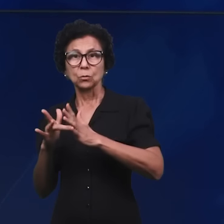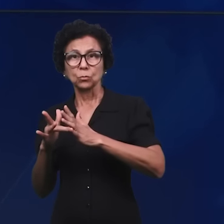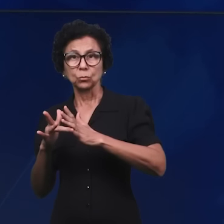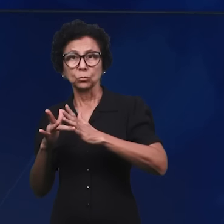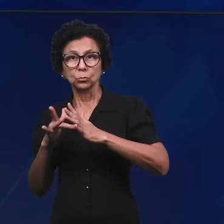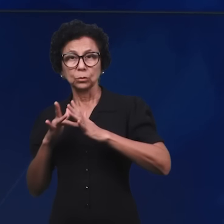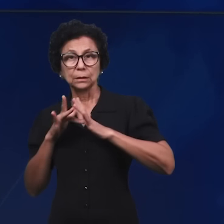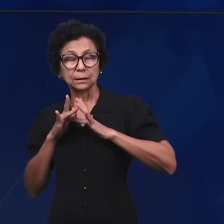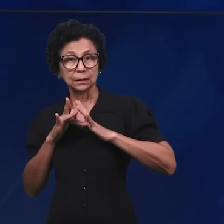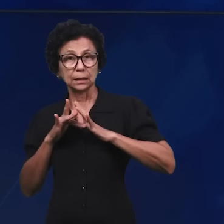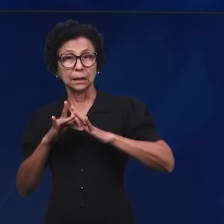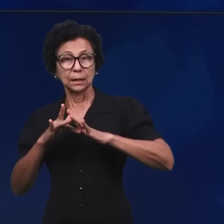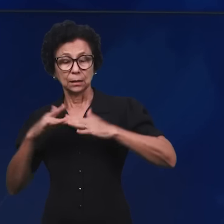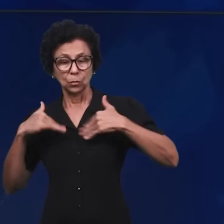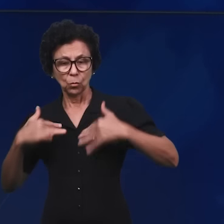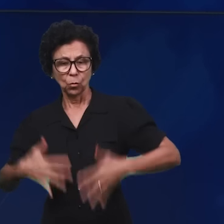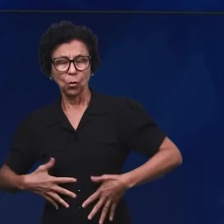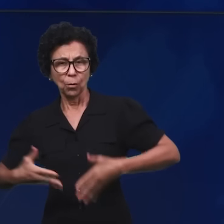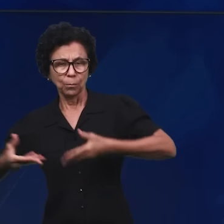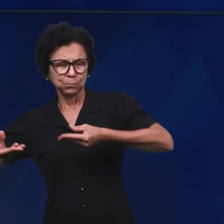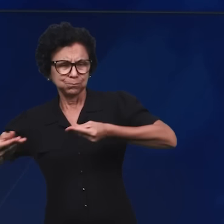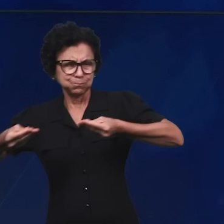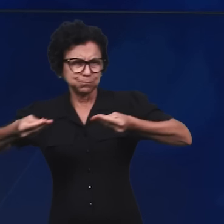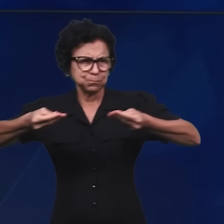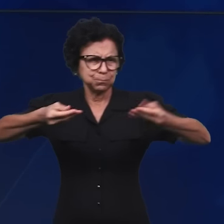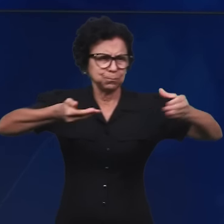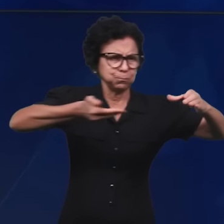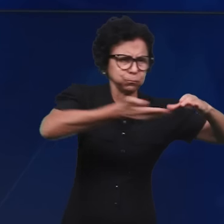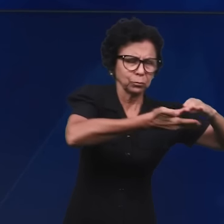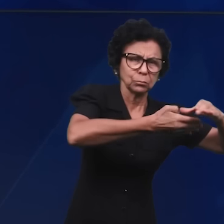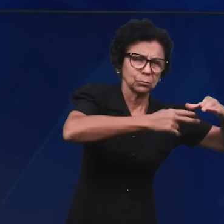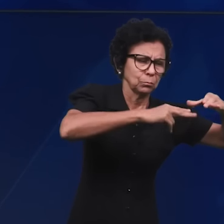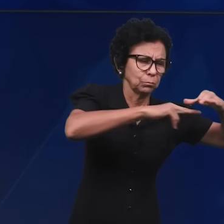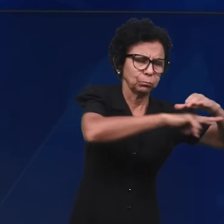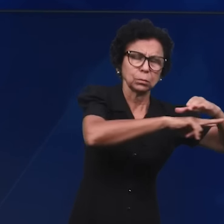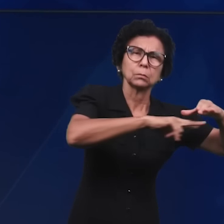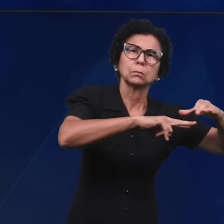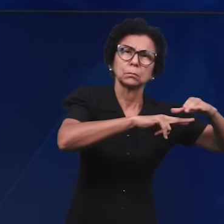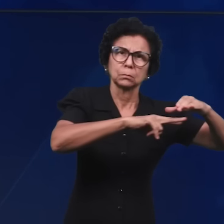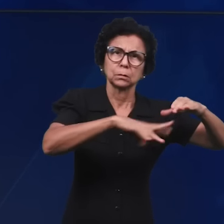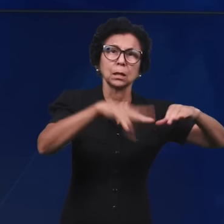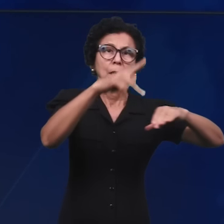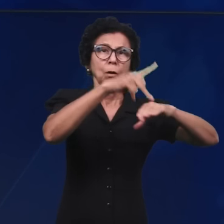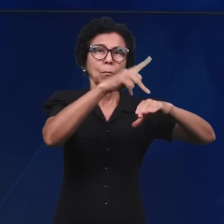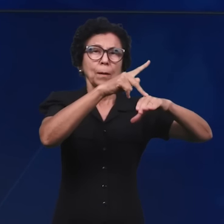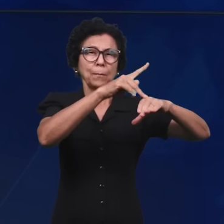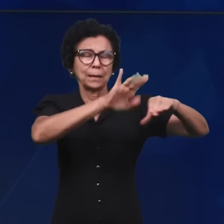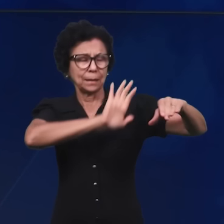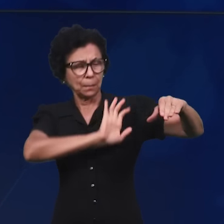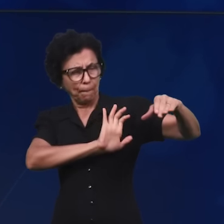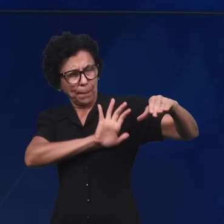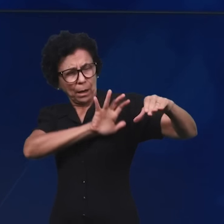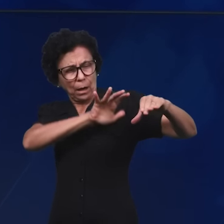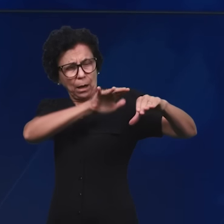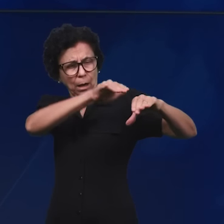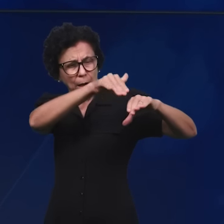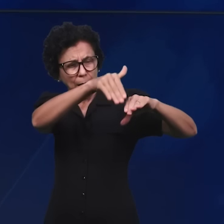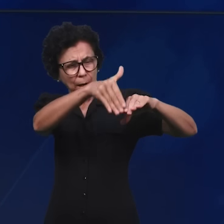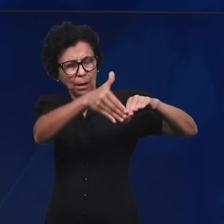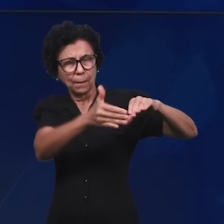grande ali para a porta da sepultura. E o versículo bíblico termina dizendo bem assim: ele faz isso